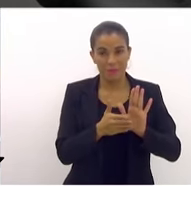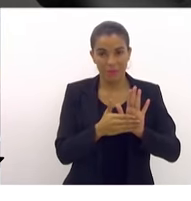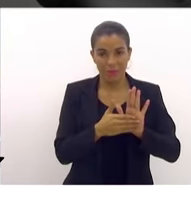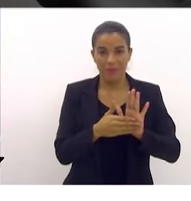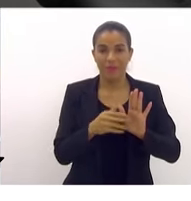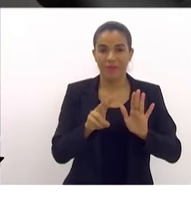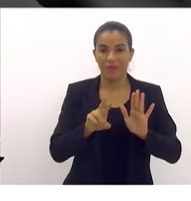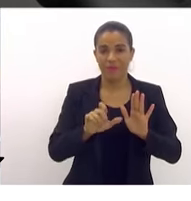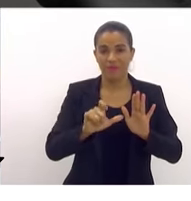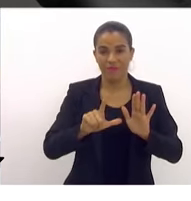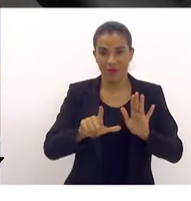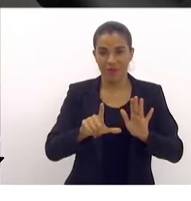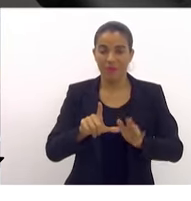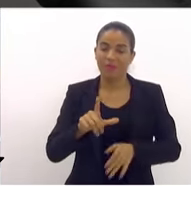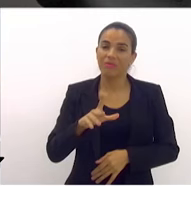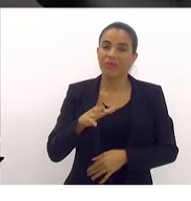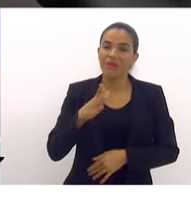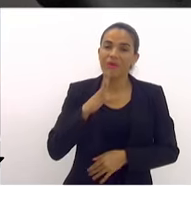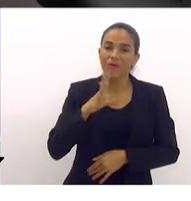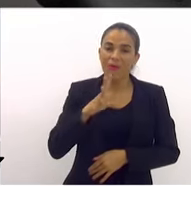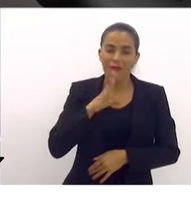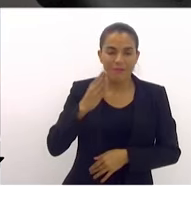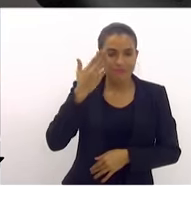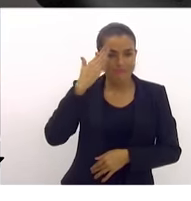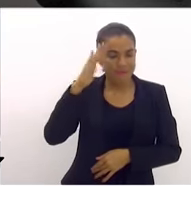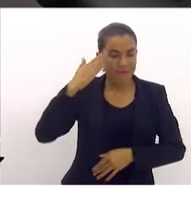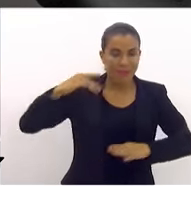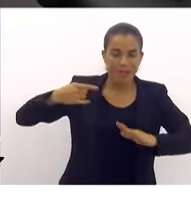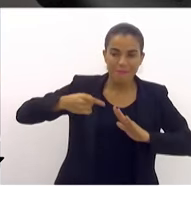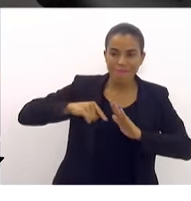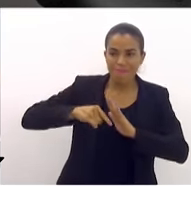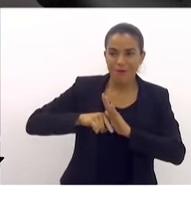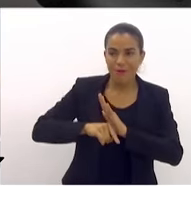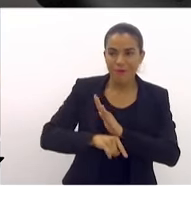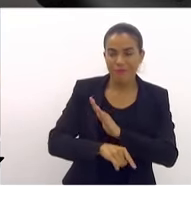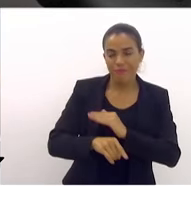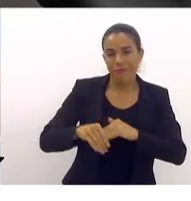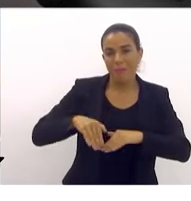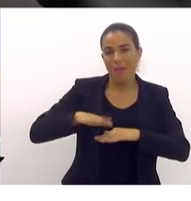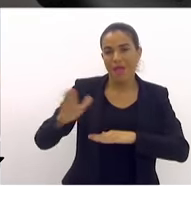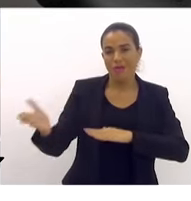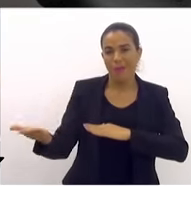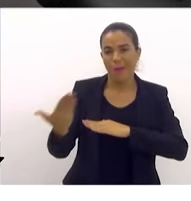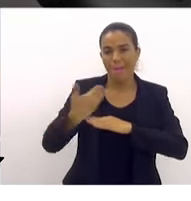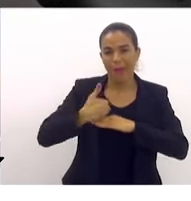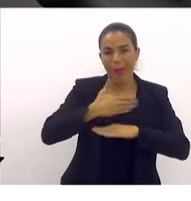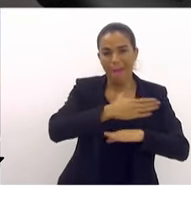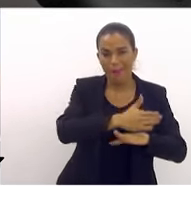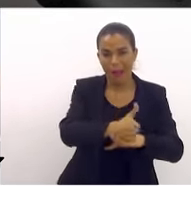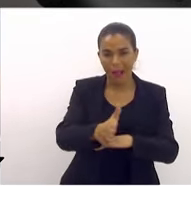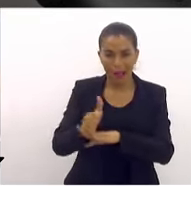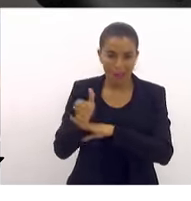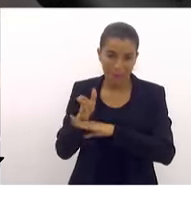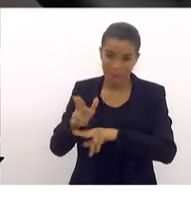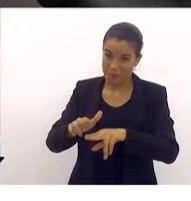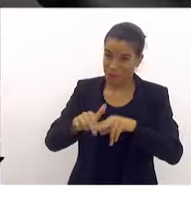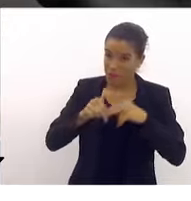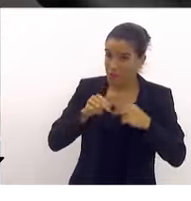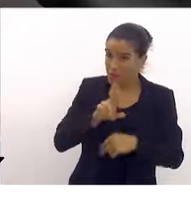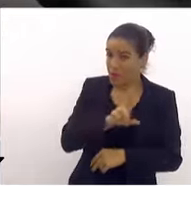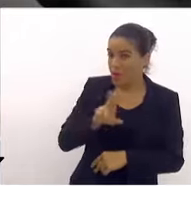Val, que entende desse tema muito mais que nós todos juntos, né? Não é à toa que ele é o deputado Val